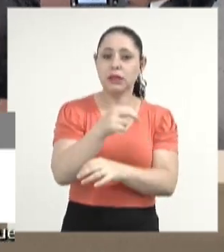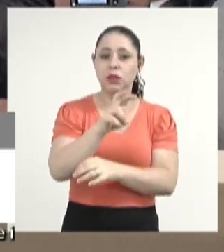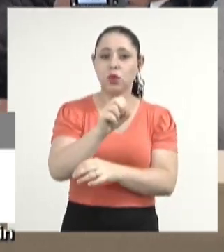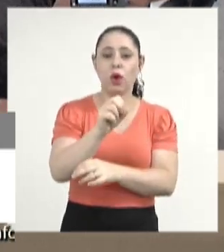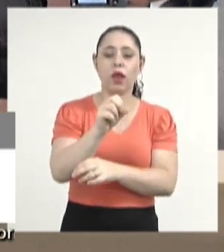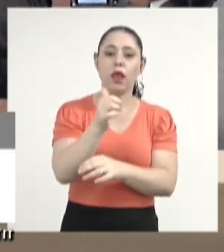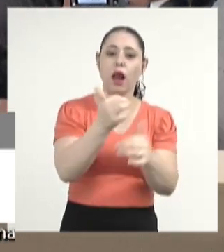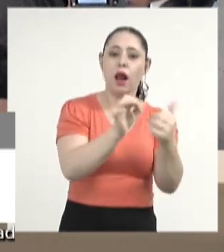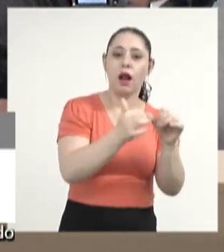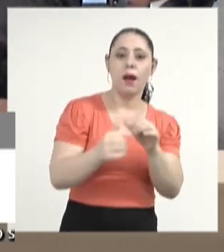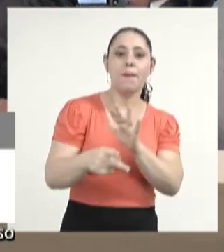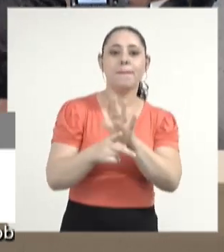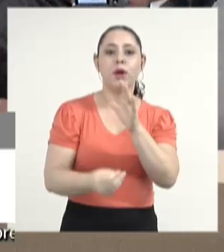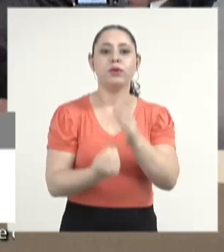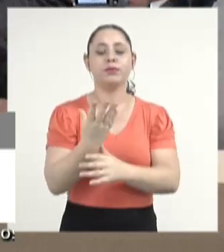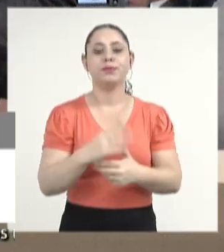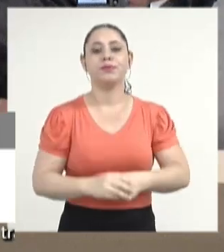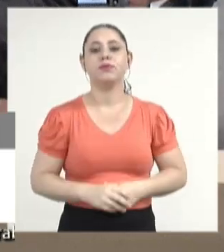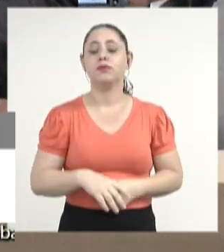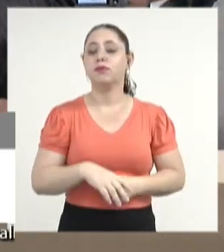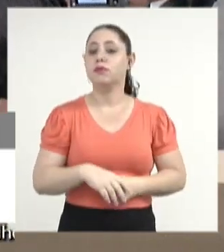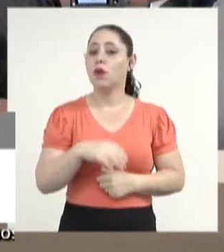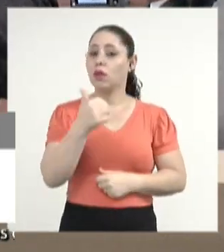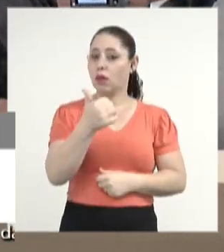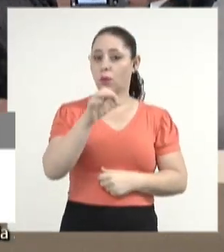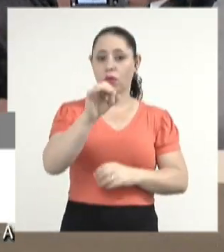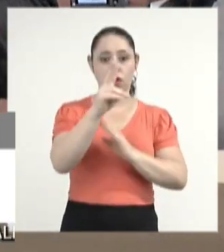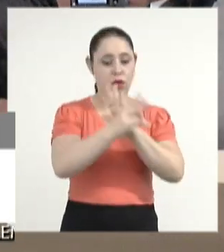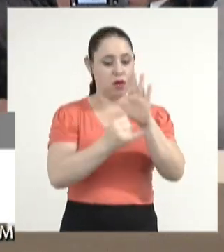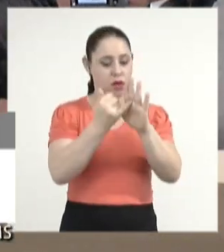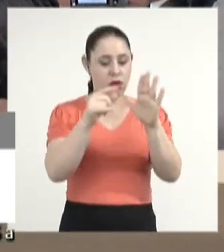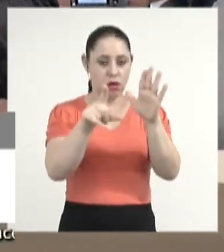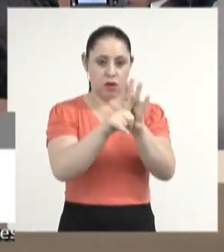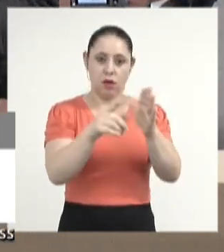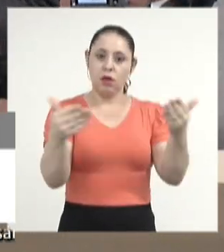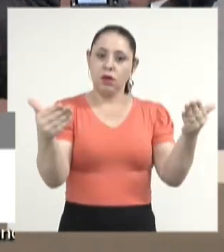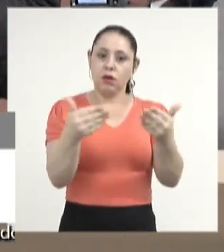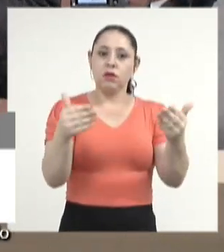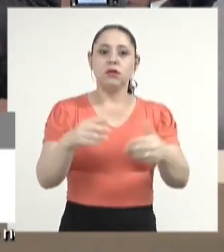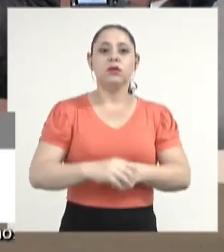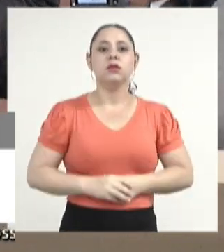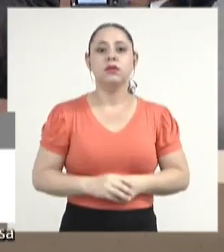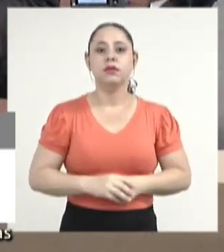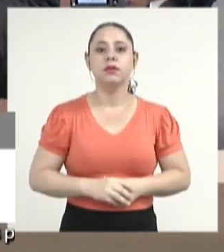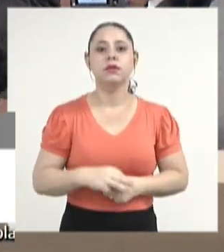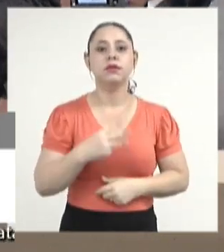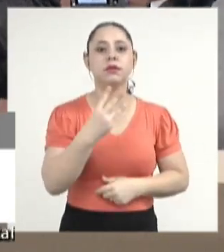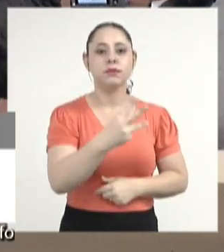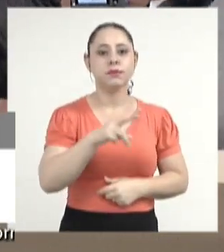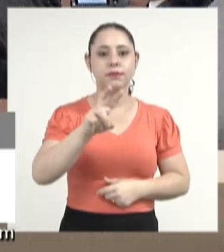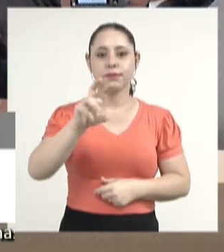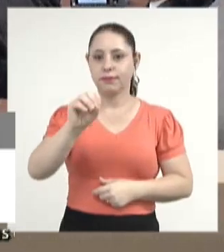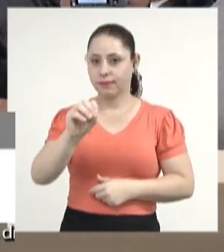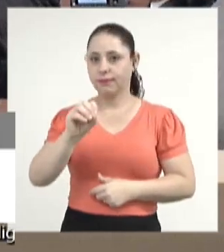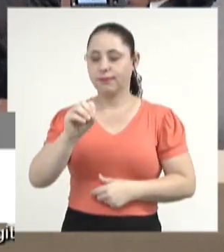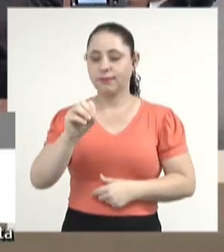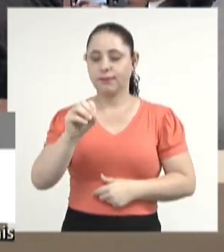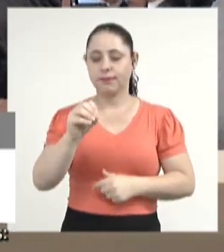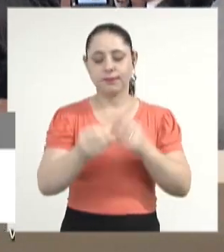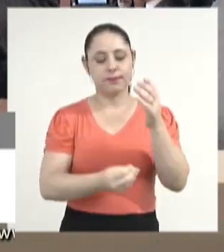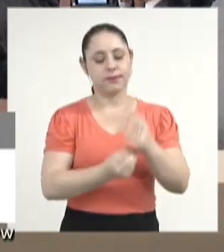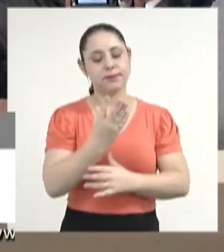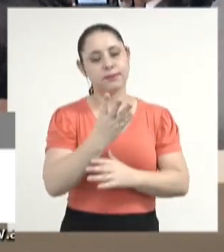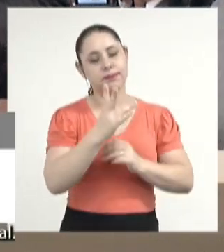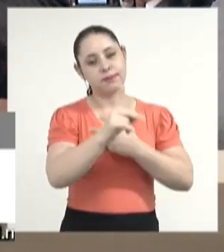de analista judiciário. O 19º item da pauta de hoje é o projeto de lei de número 350, de autoria do